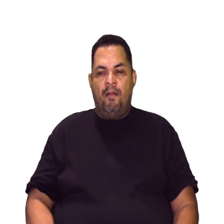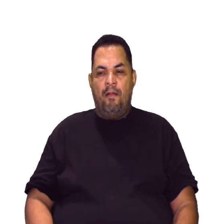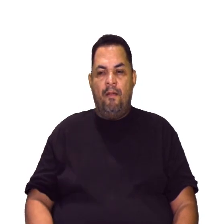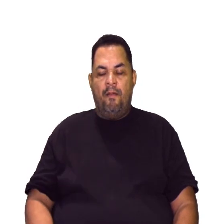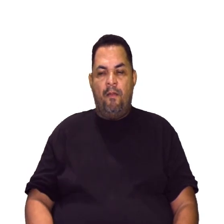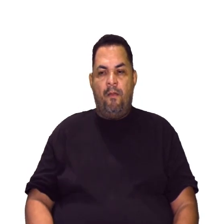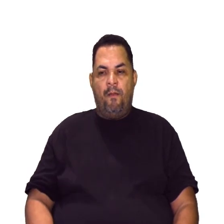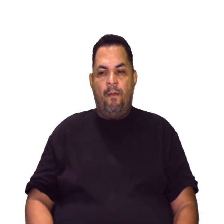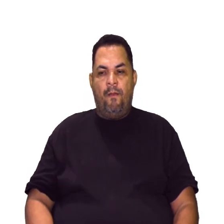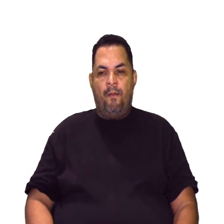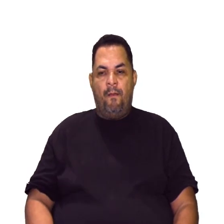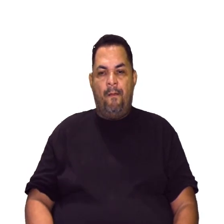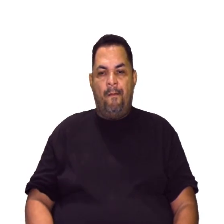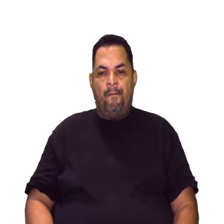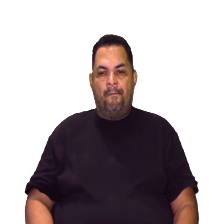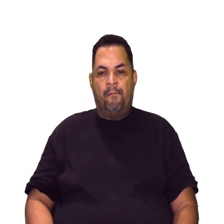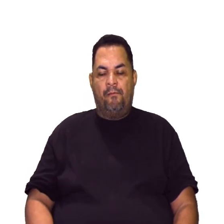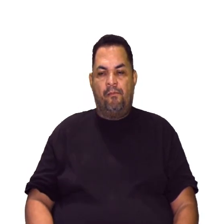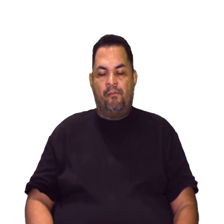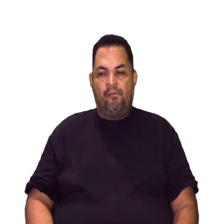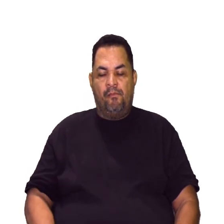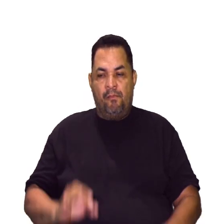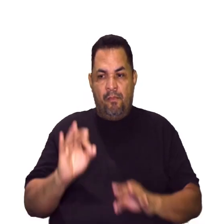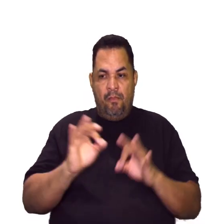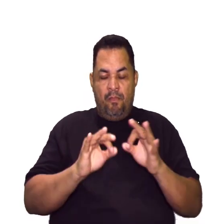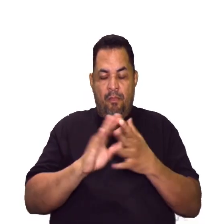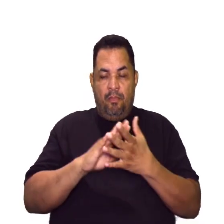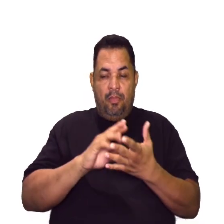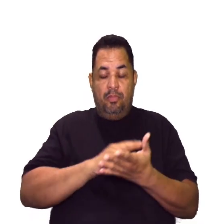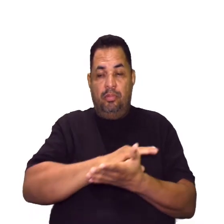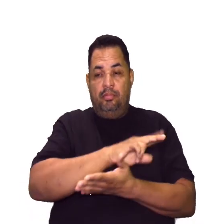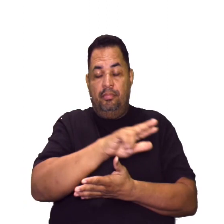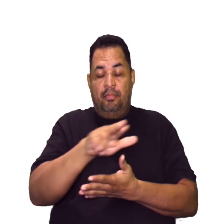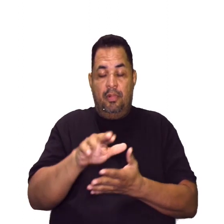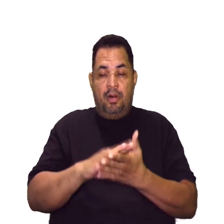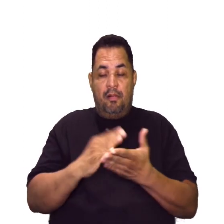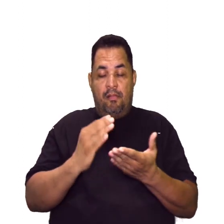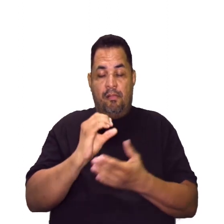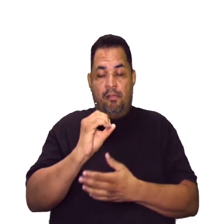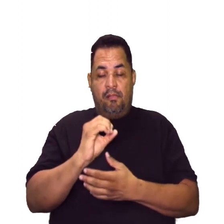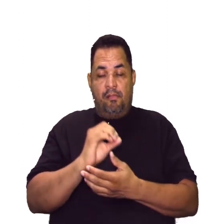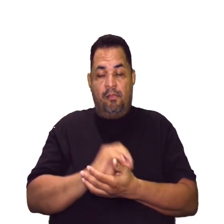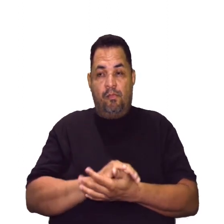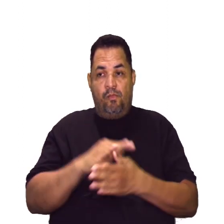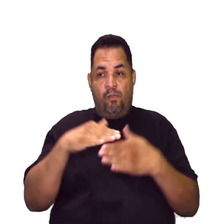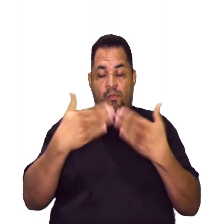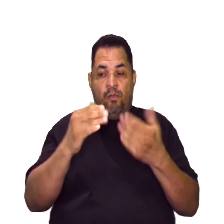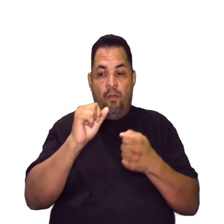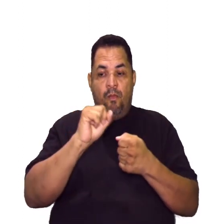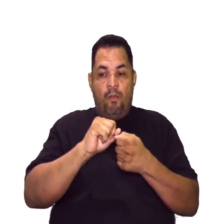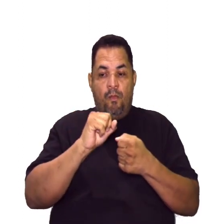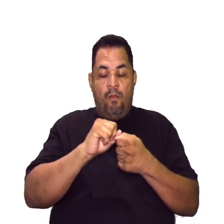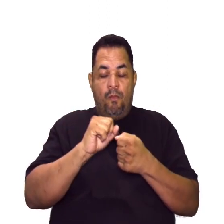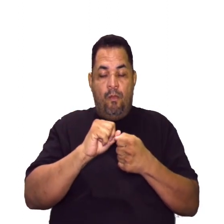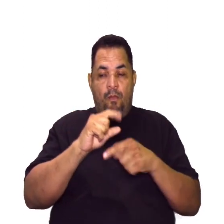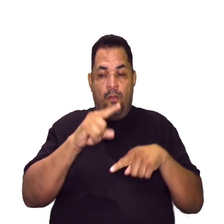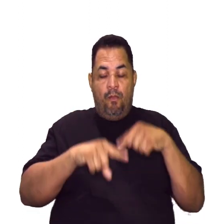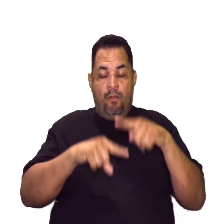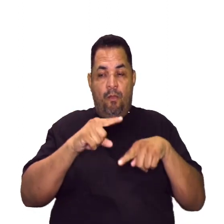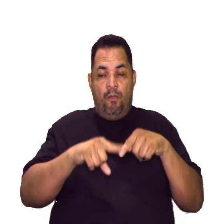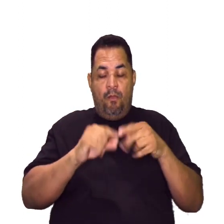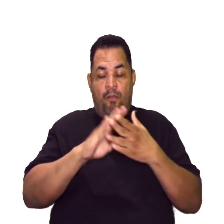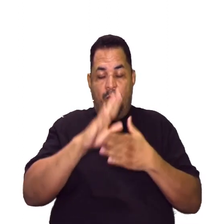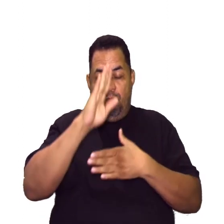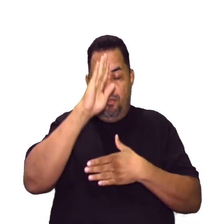o oxigênio. E os demais, ok? Quando a gente fala do elemento, é